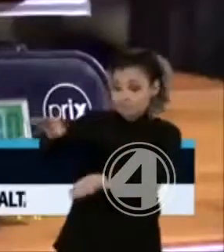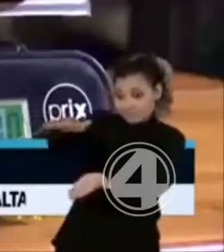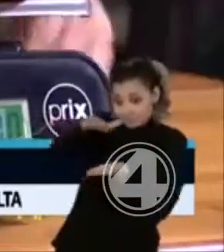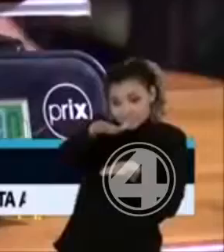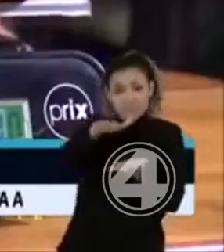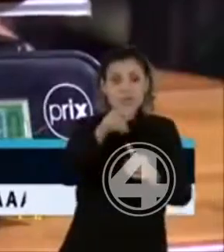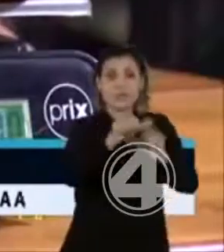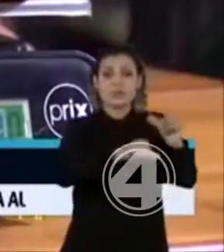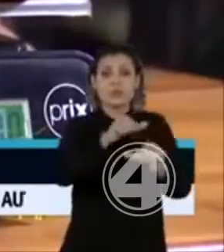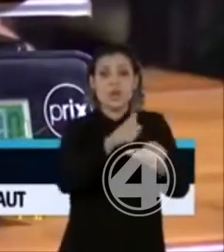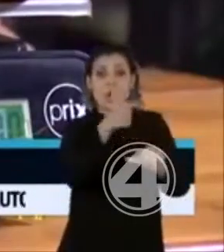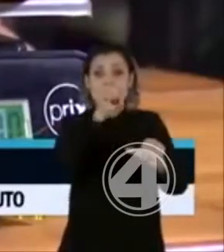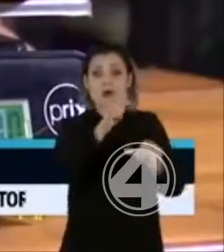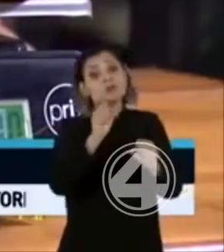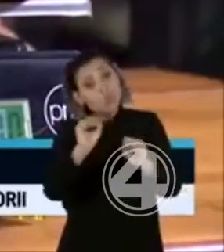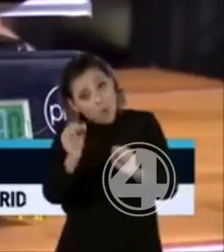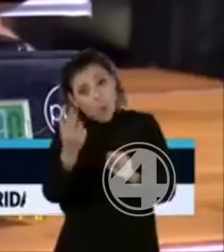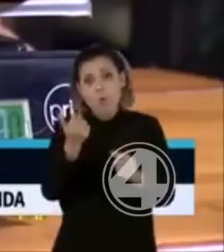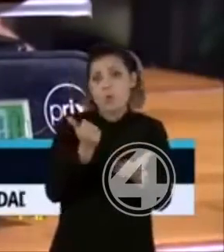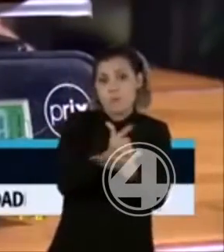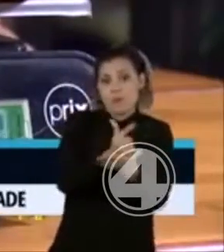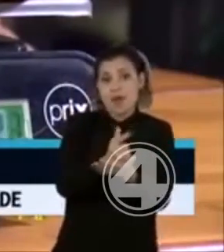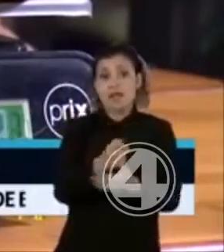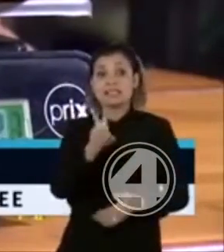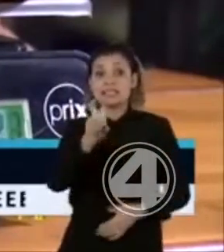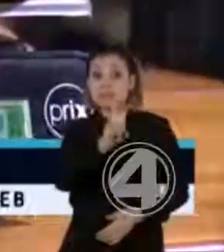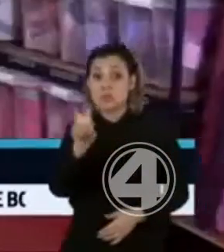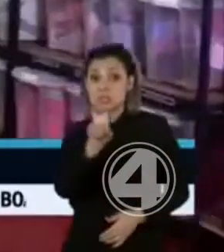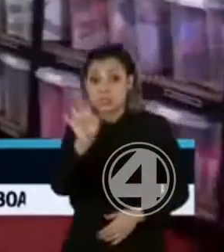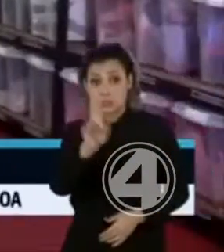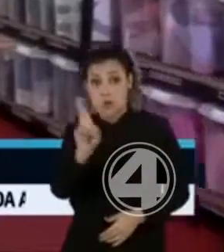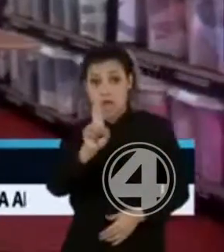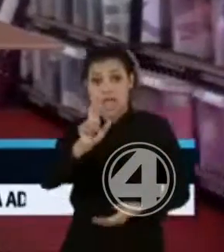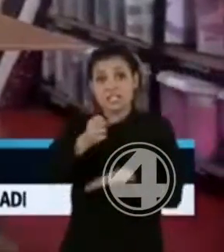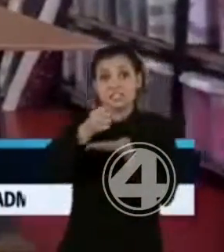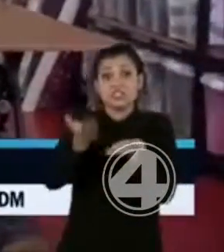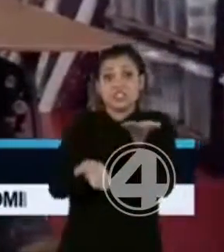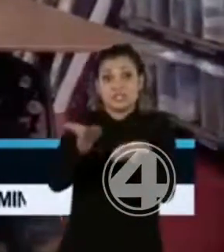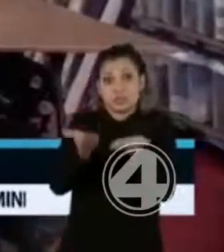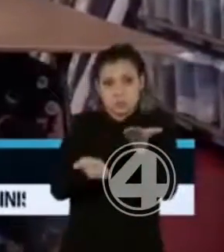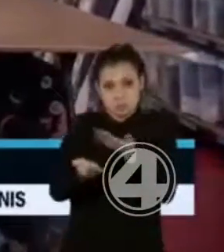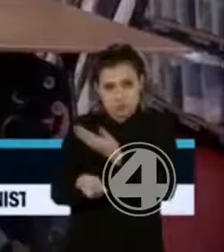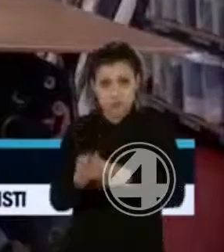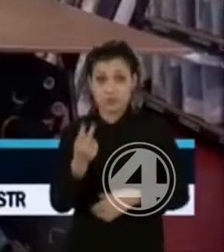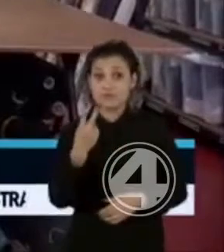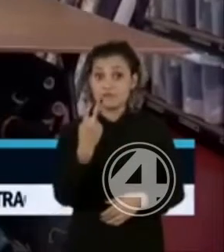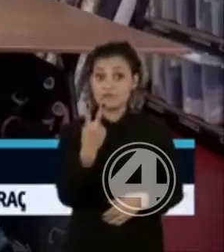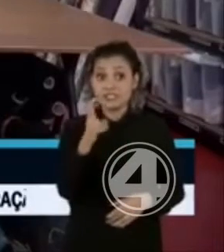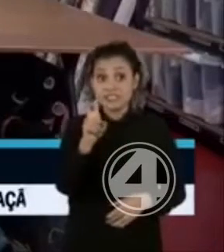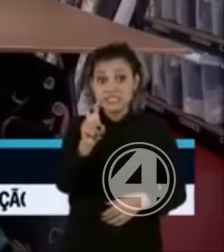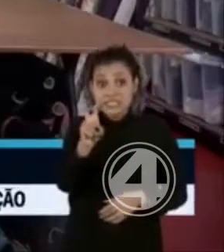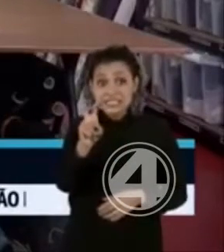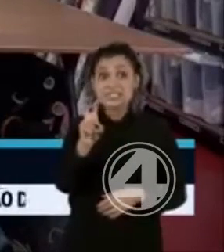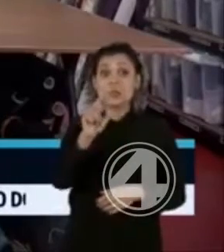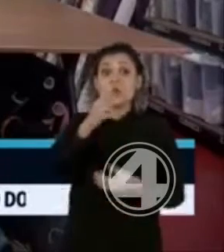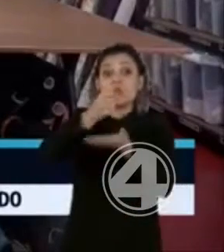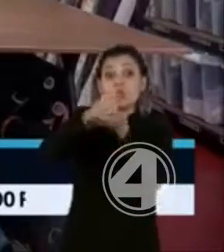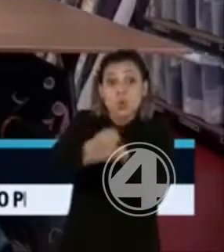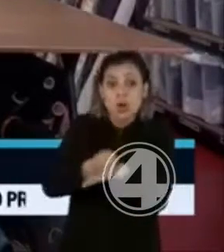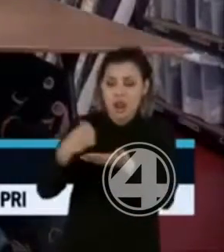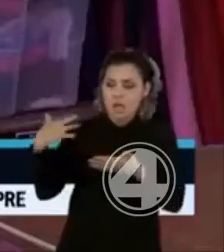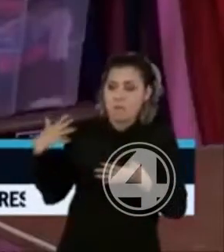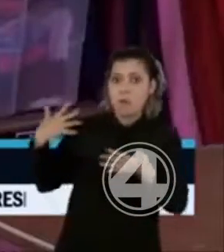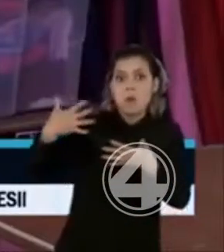outro. Também é possível comprar. O quilo custa R$ 55,00. Em 4 anos, 25 toneladas de tecido tiveram um